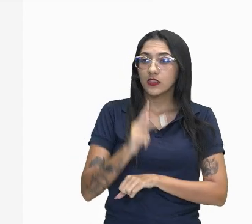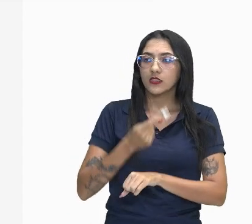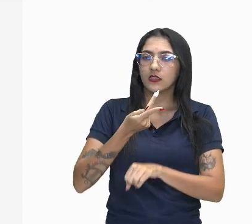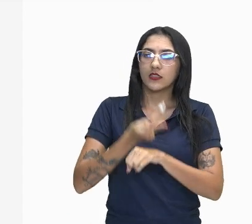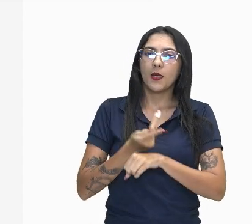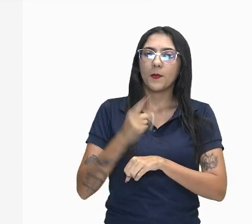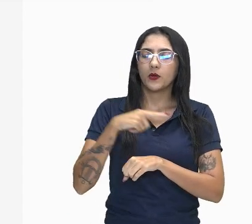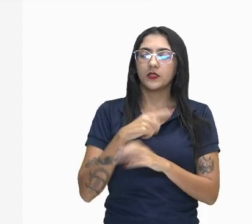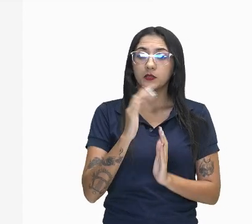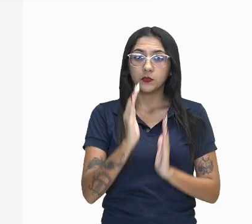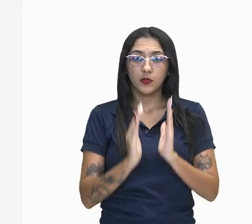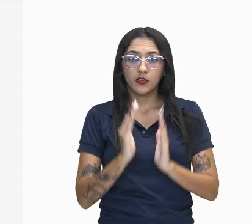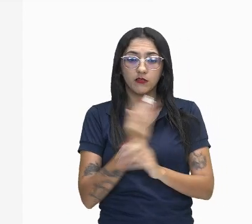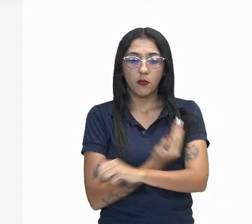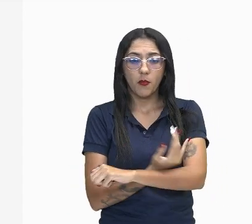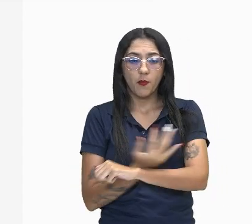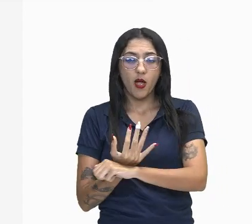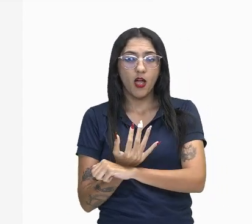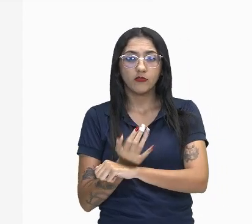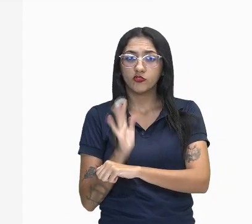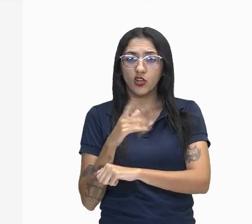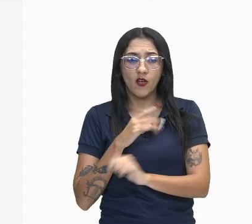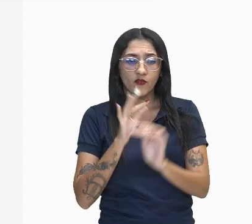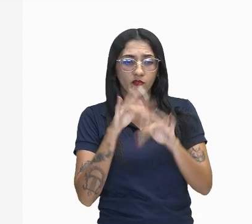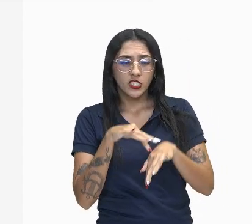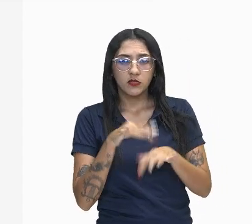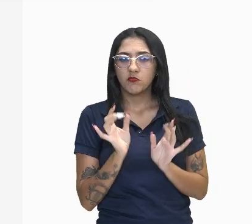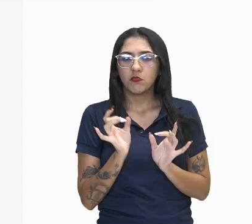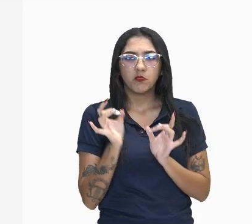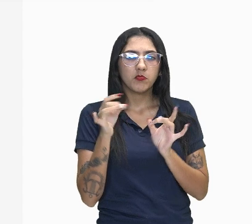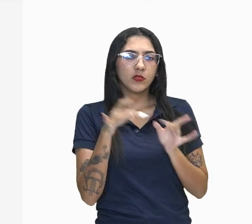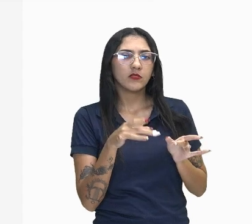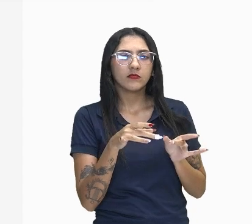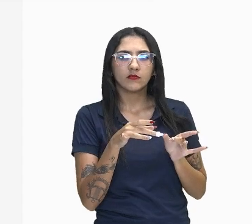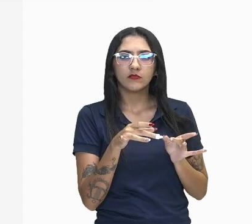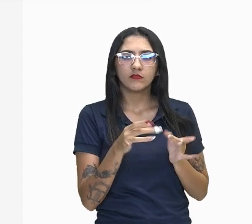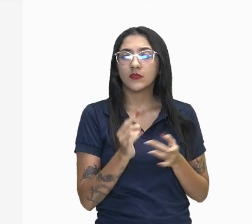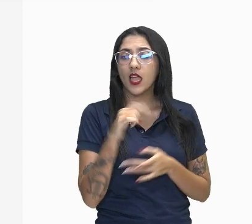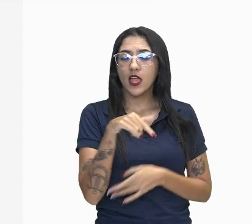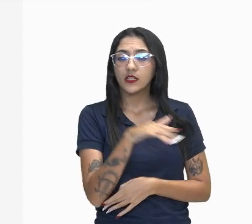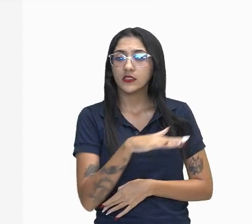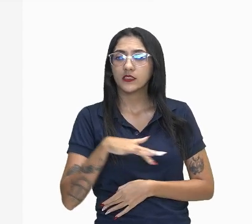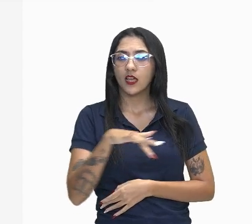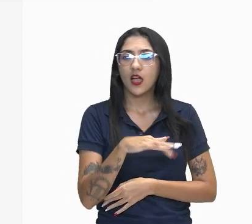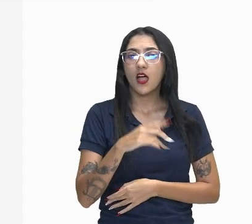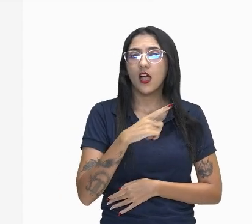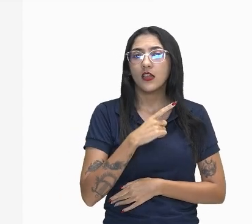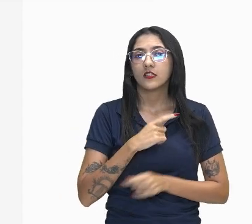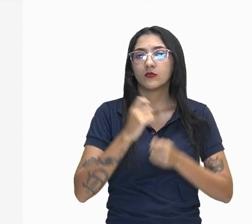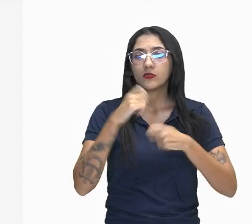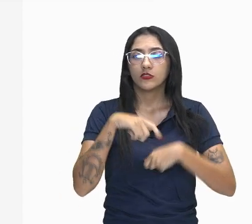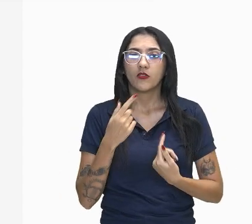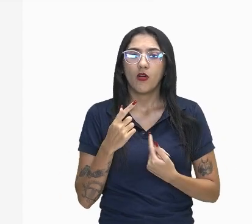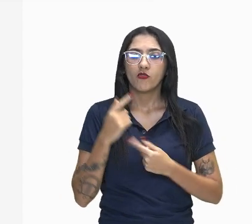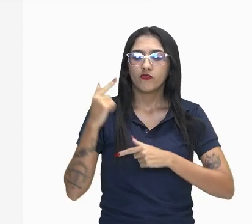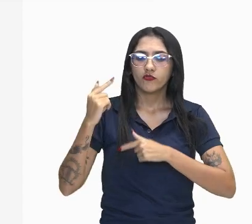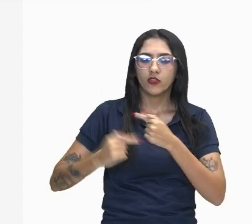ali o plantio, abandonar, até que aquela área ela tenha ali a sua